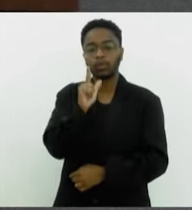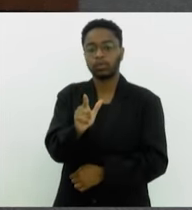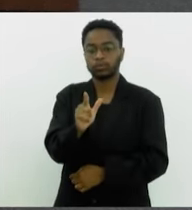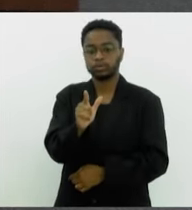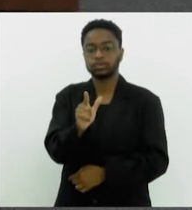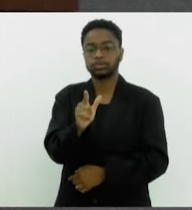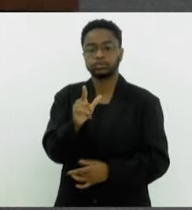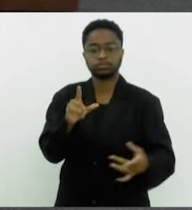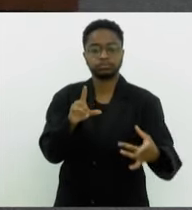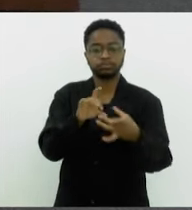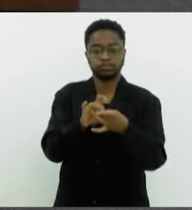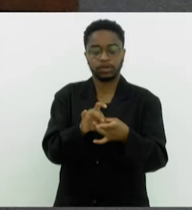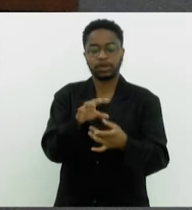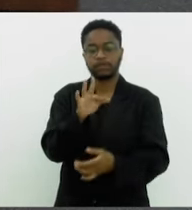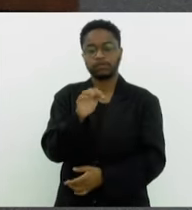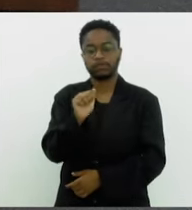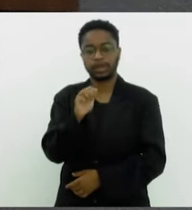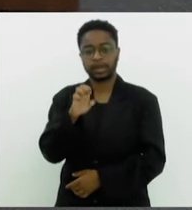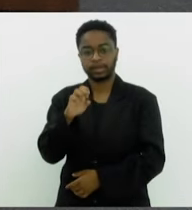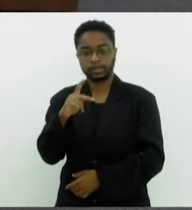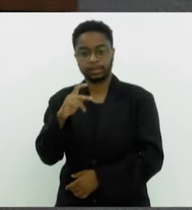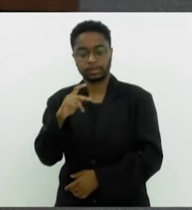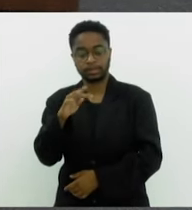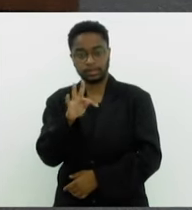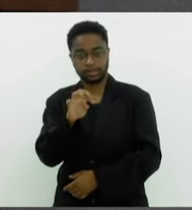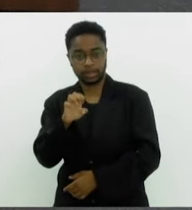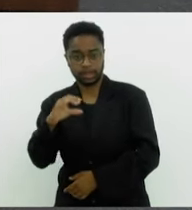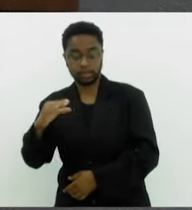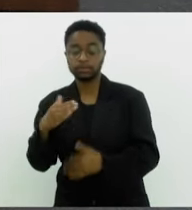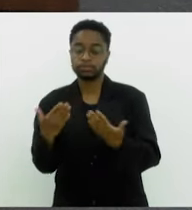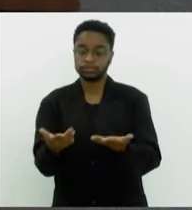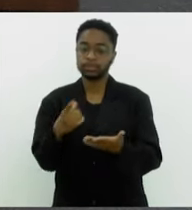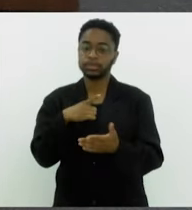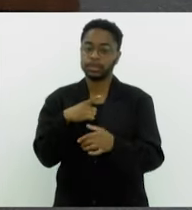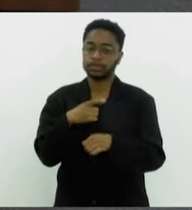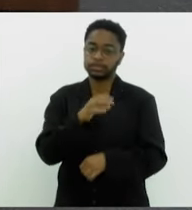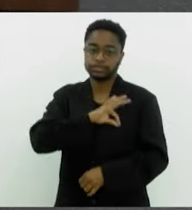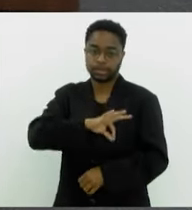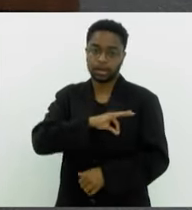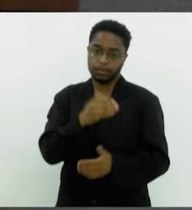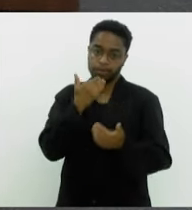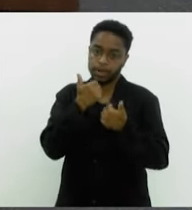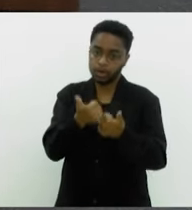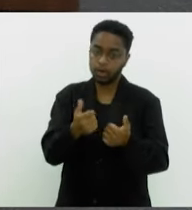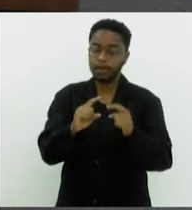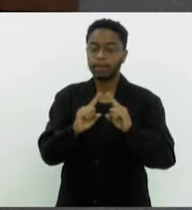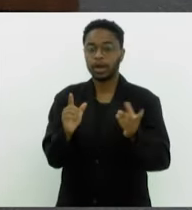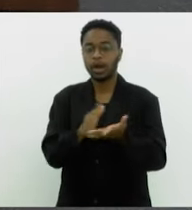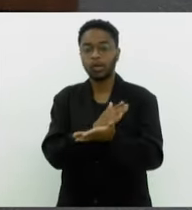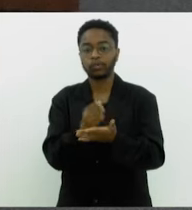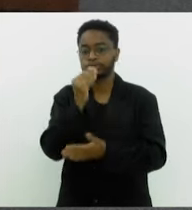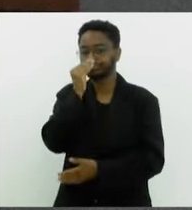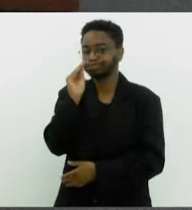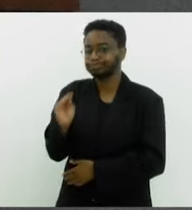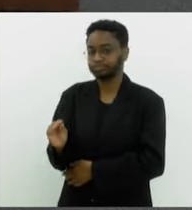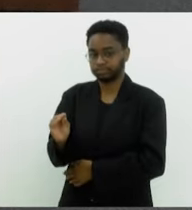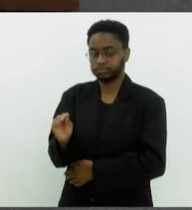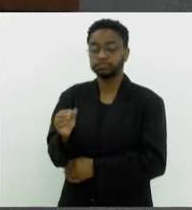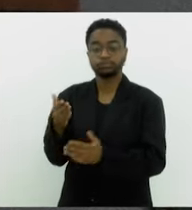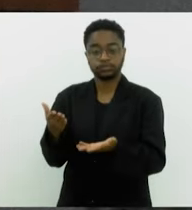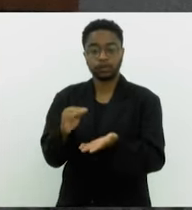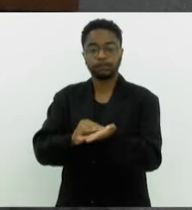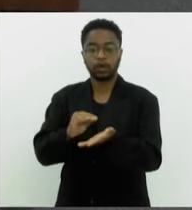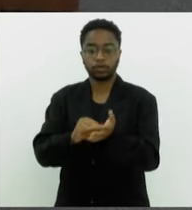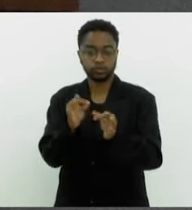reconhecida na FAETEC e, com isso, teve um plano de cargos, carreiras e salário mais digno, e outros ficaram para trás numa situação de